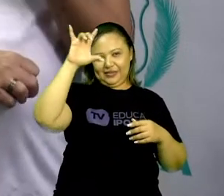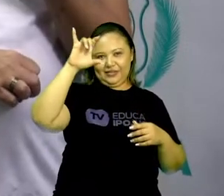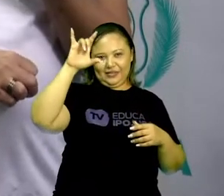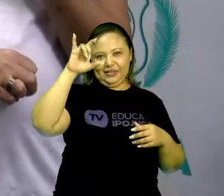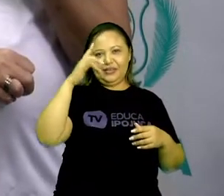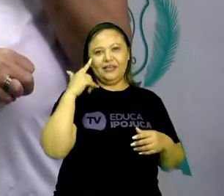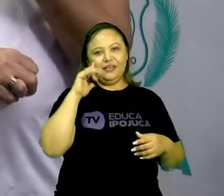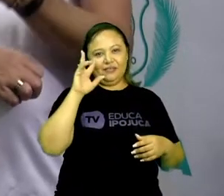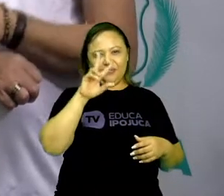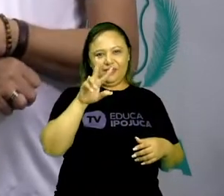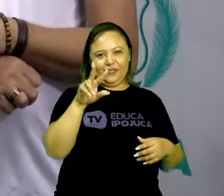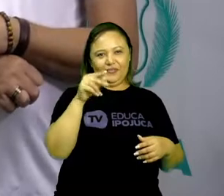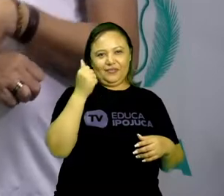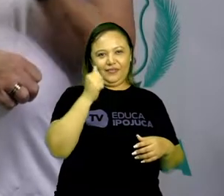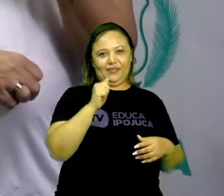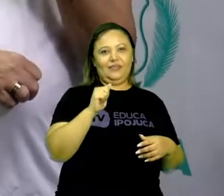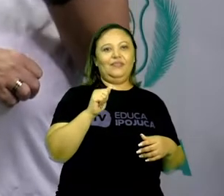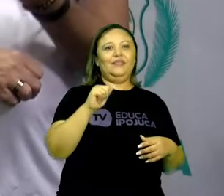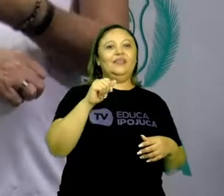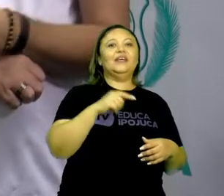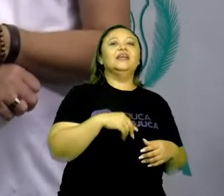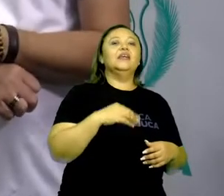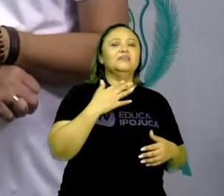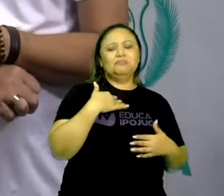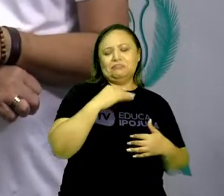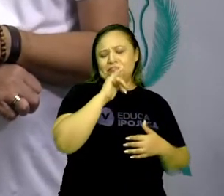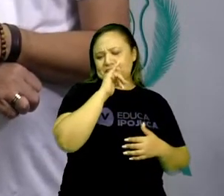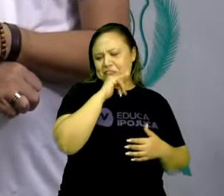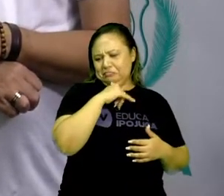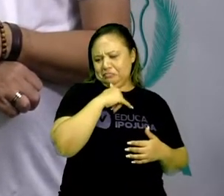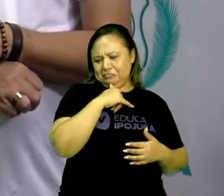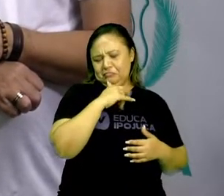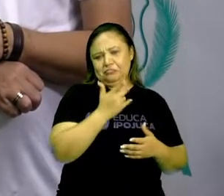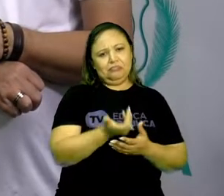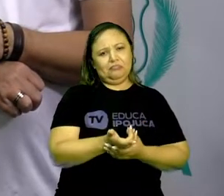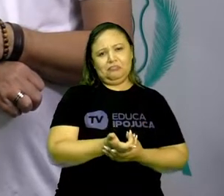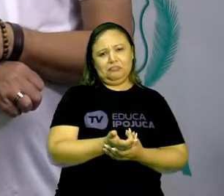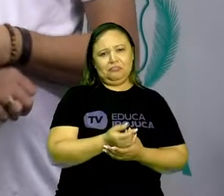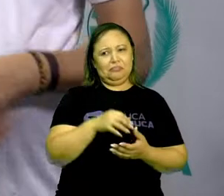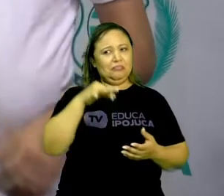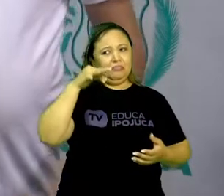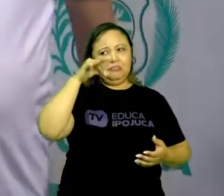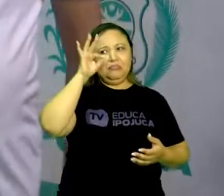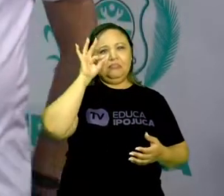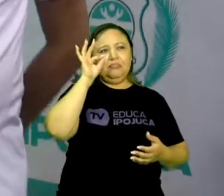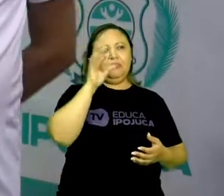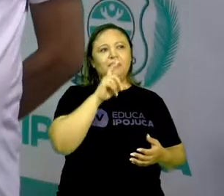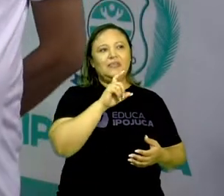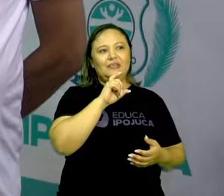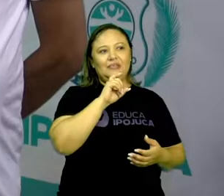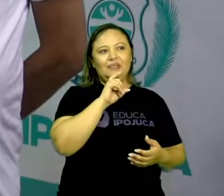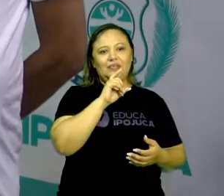Eu estou muito triste porque eu fui tomar meu café e ele estava frio." Aí você faz: